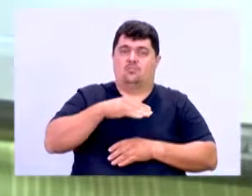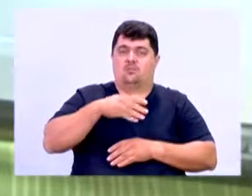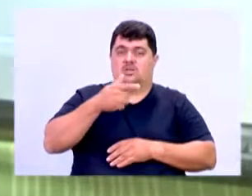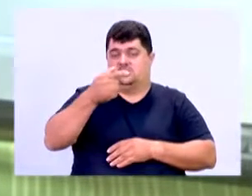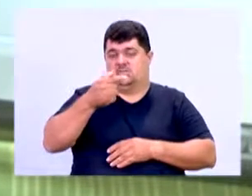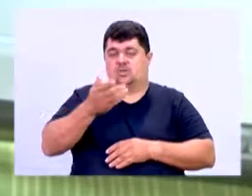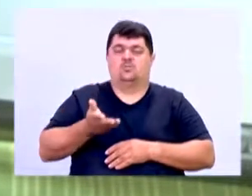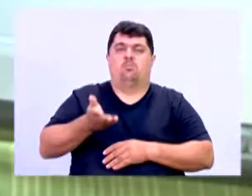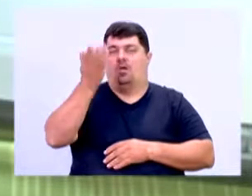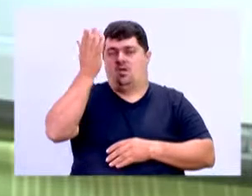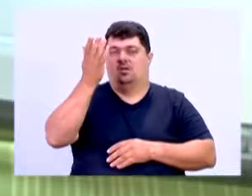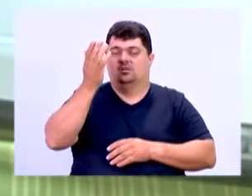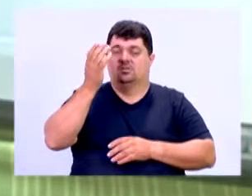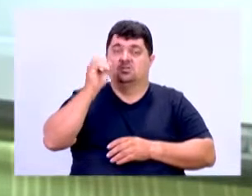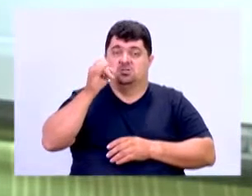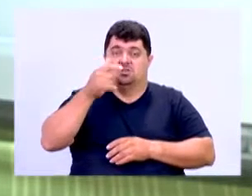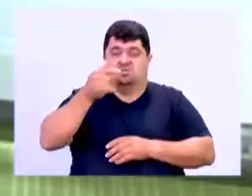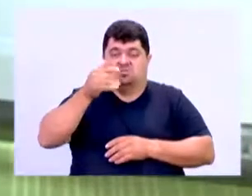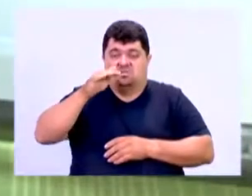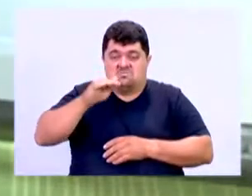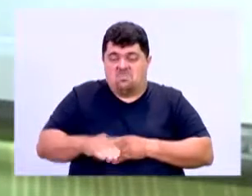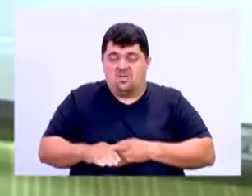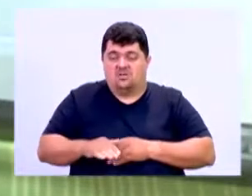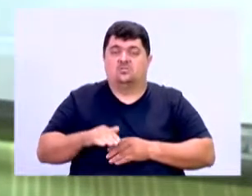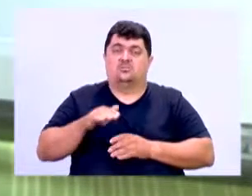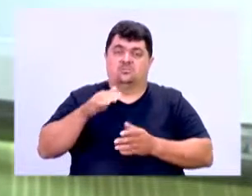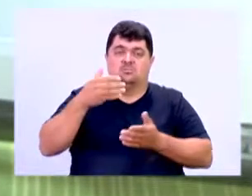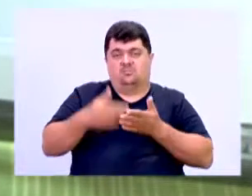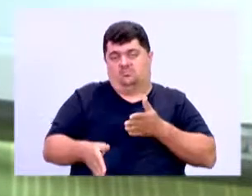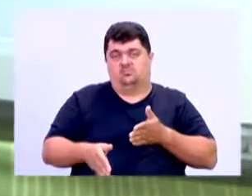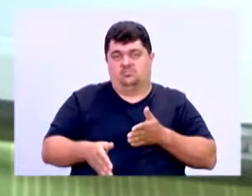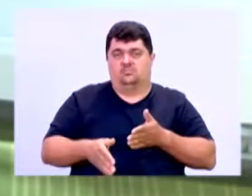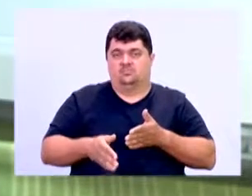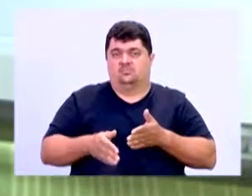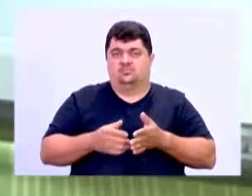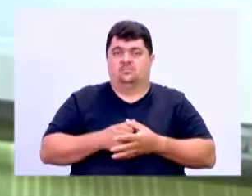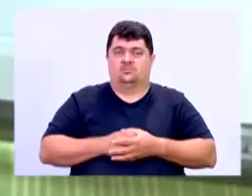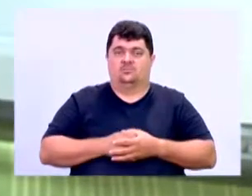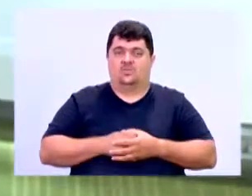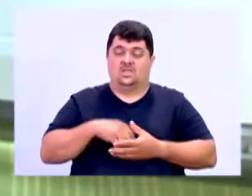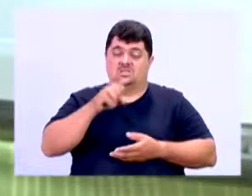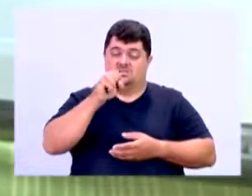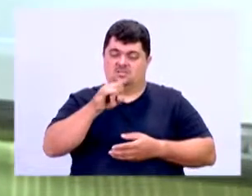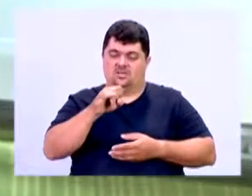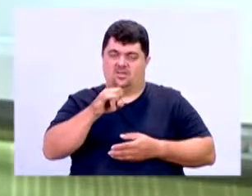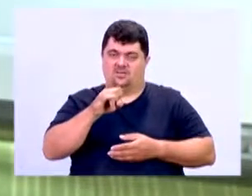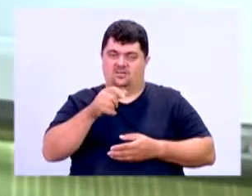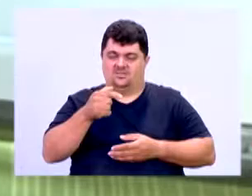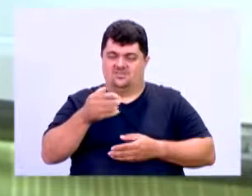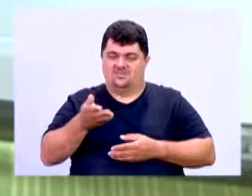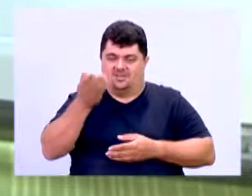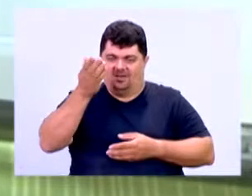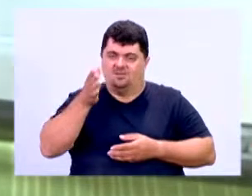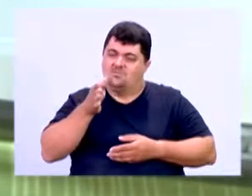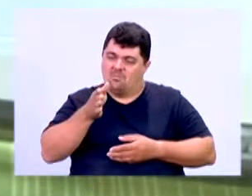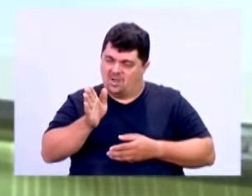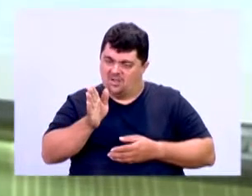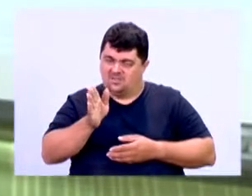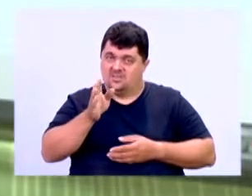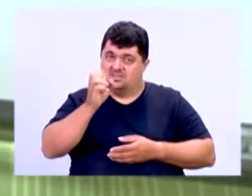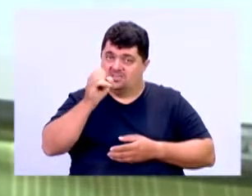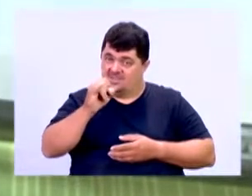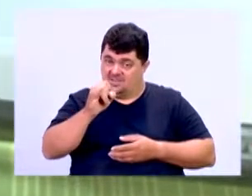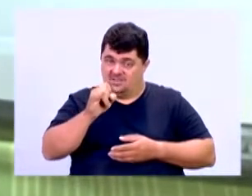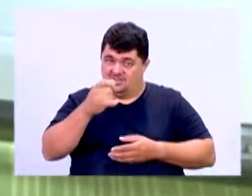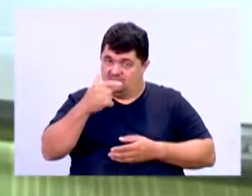a 7. Se não for, ele está retido. Então, observem que existem condições. Se ele for, o meu código percorre um